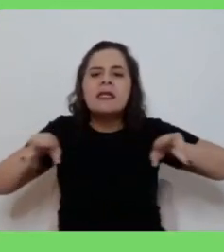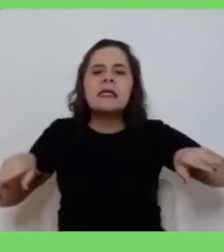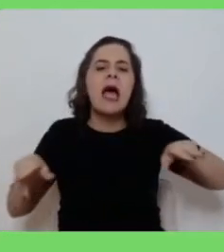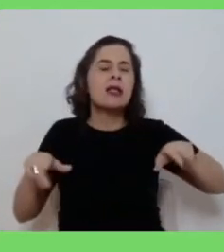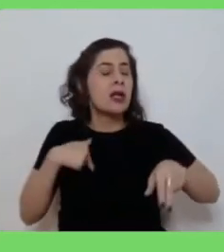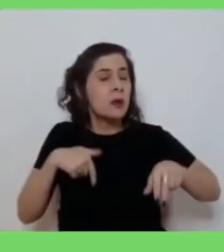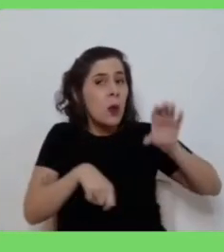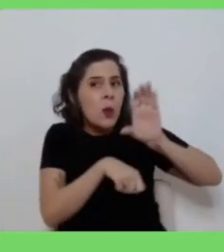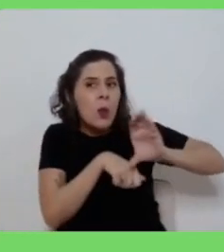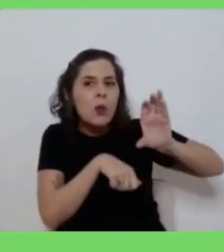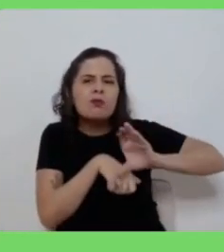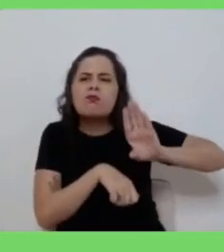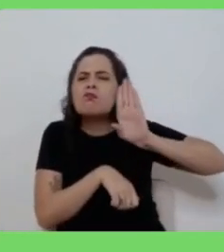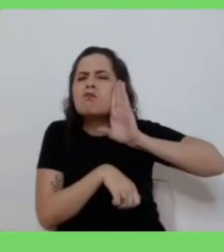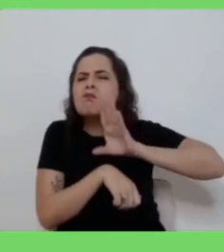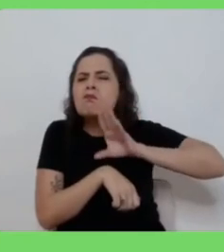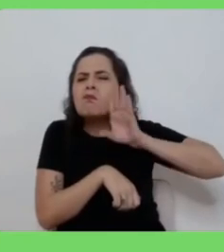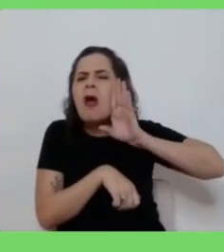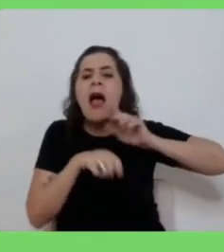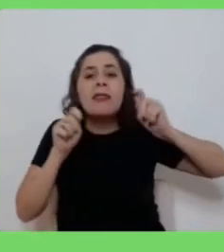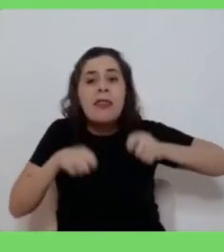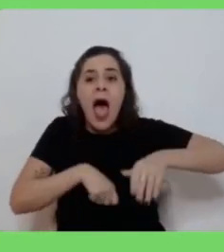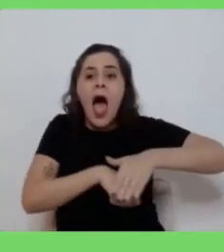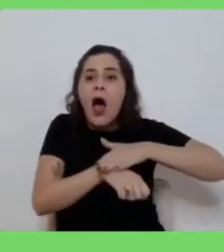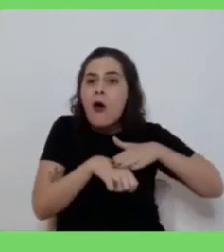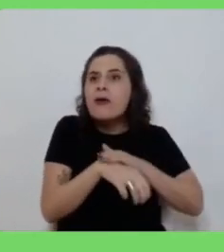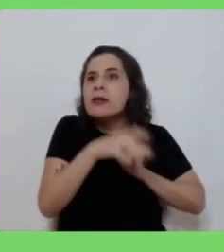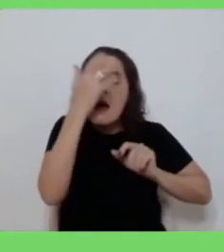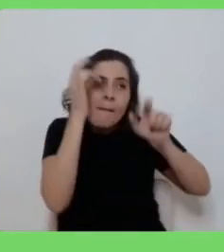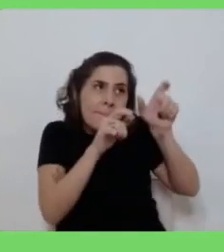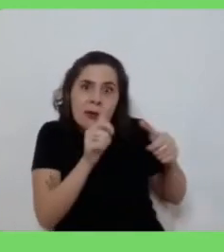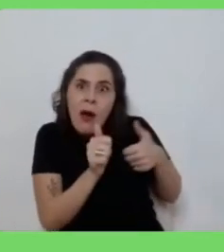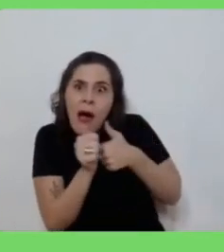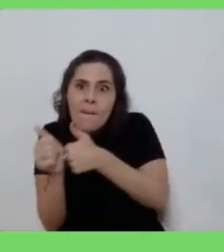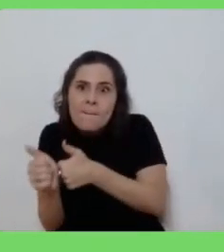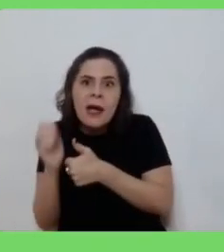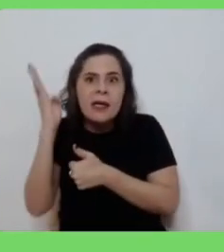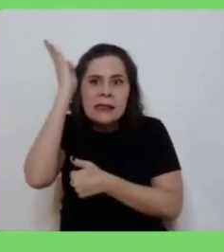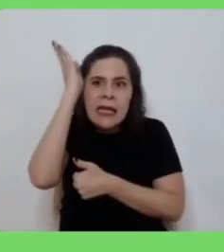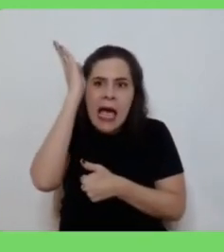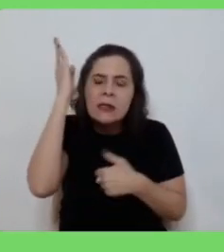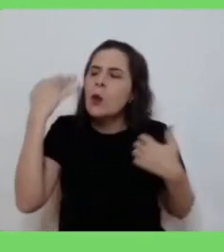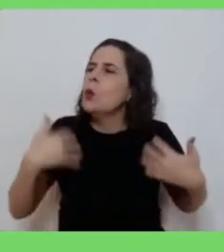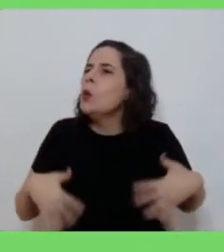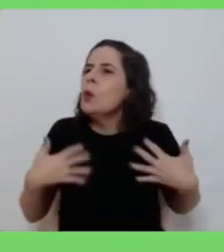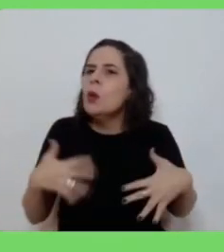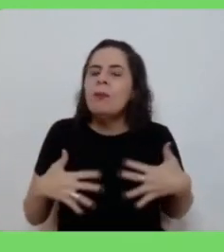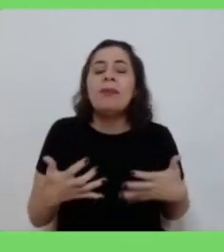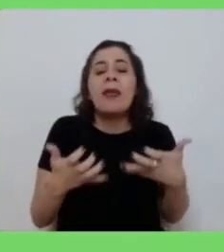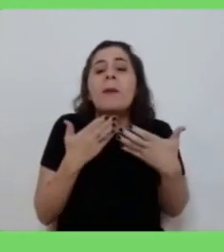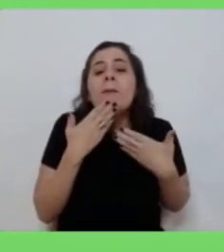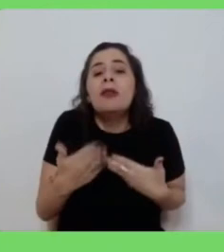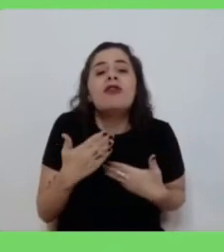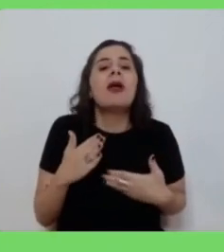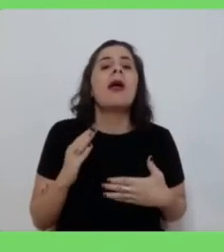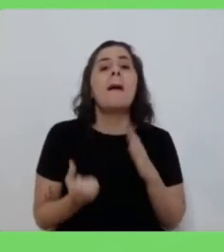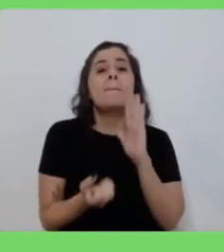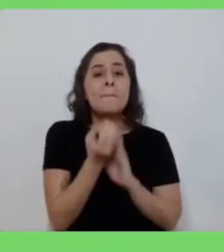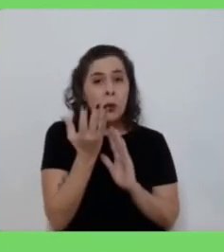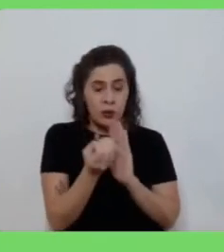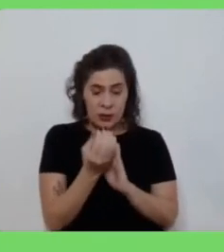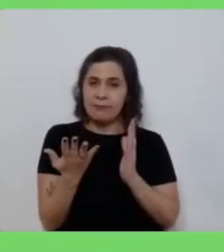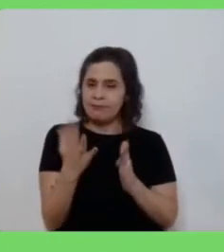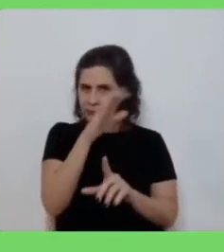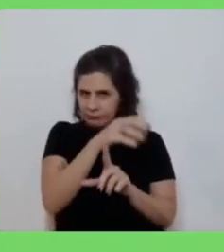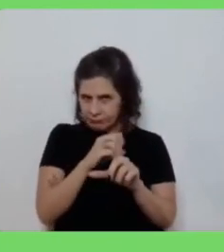curso acho que vai ser bem bacana aqui pra gente conversar também com as pessoas que acompanham o trabalho do Cesc e quero pedir só pra produção agora vou projetar a